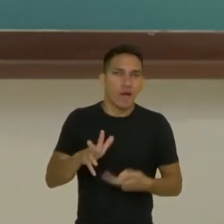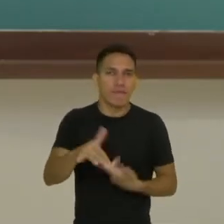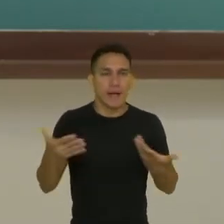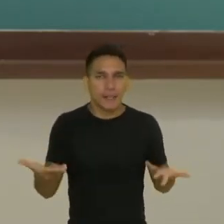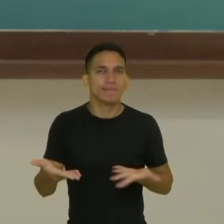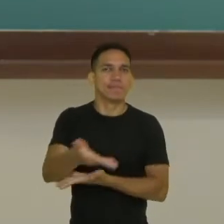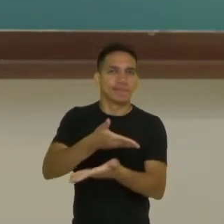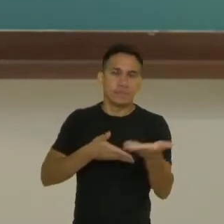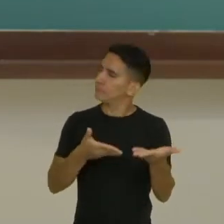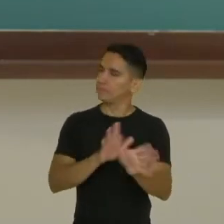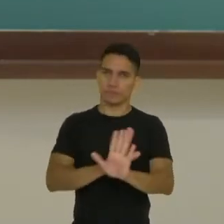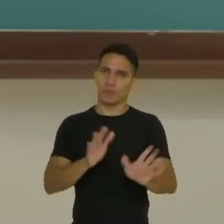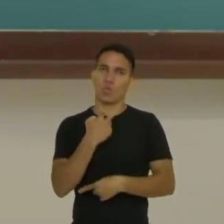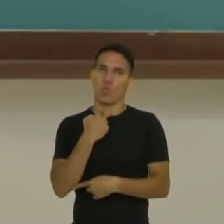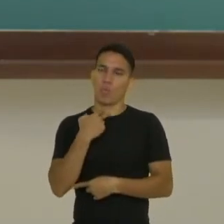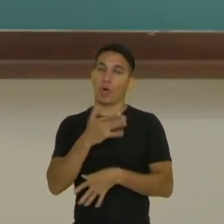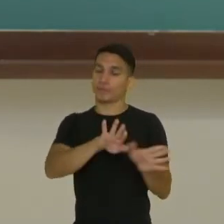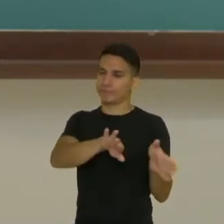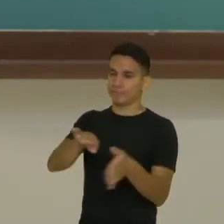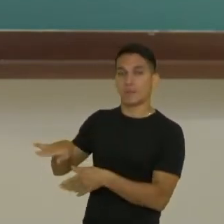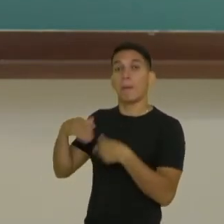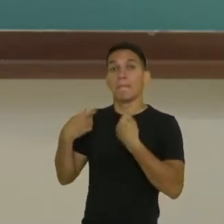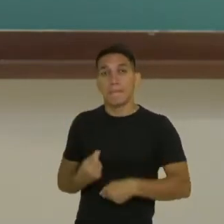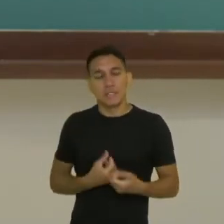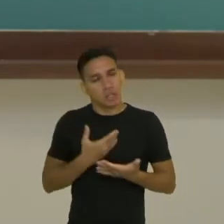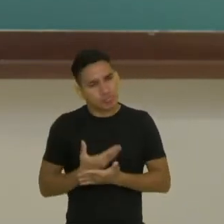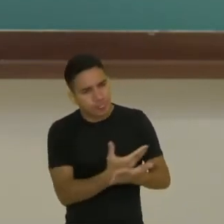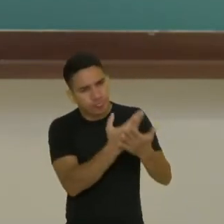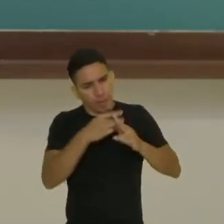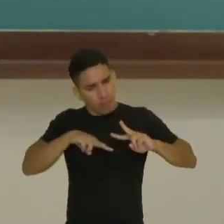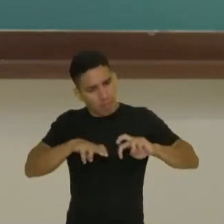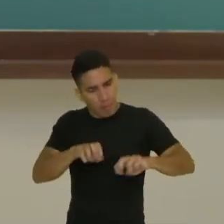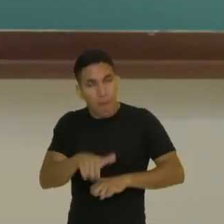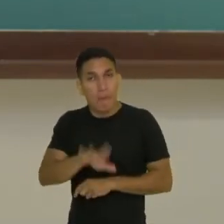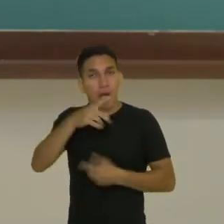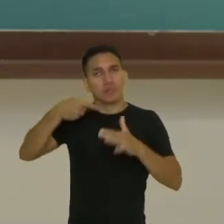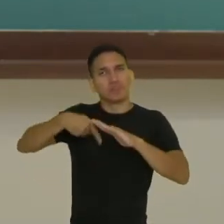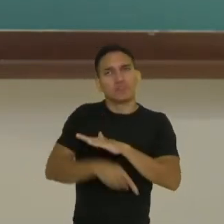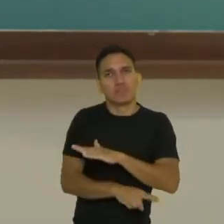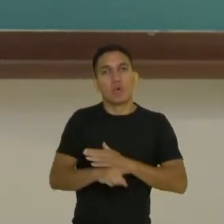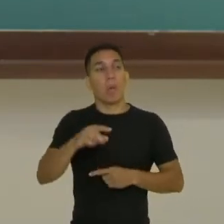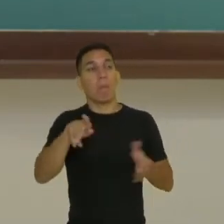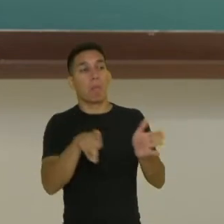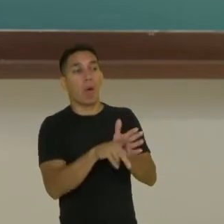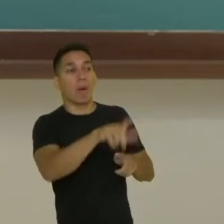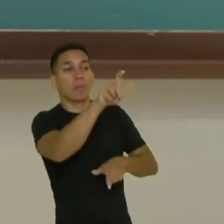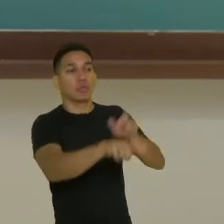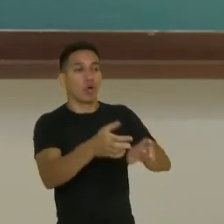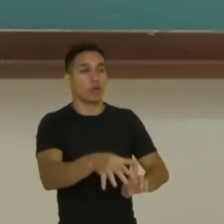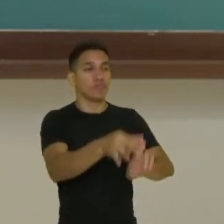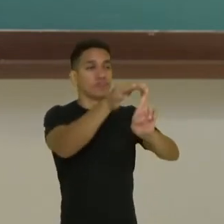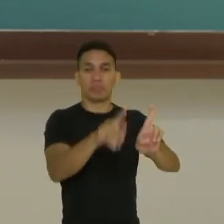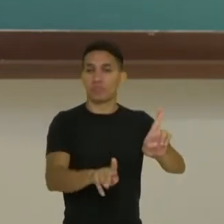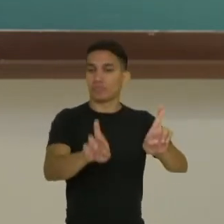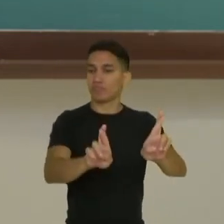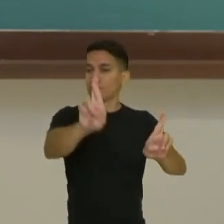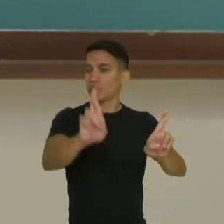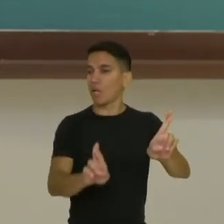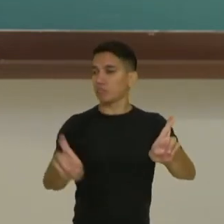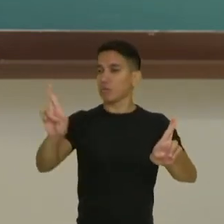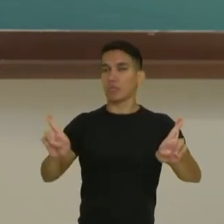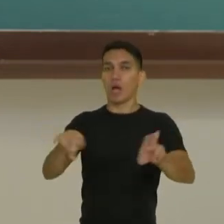Protocolo de Ouro Preto de 1994. O Protocolo de Ouro Preto, assinado em 94, estabeleceu a estrutura